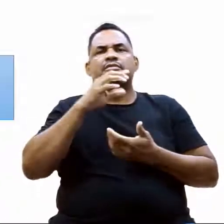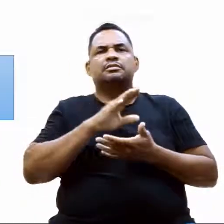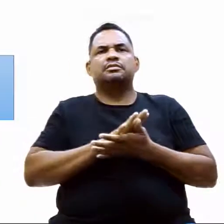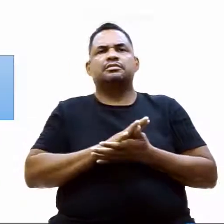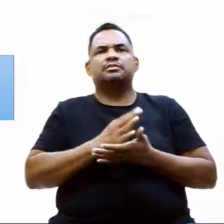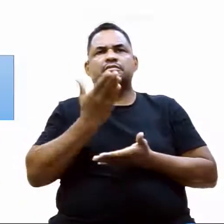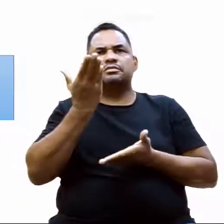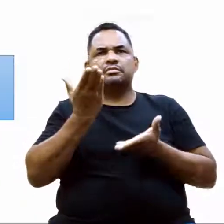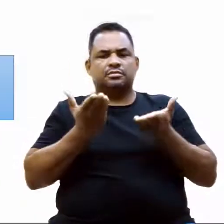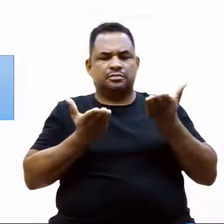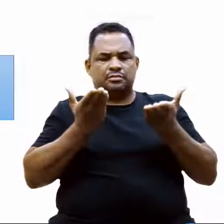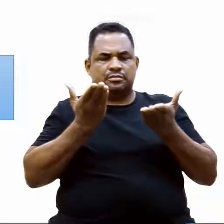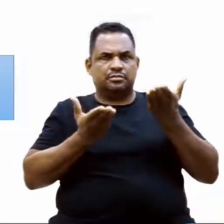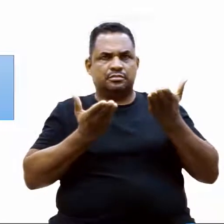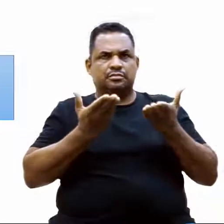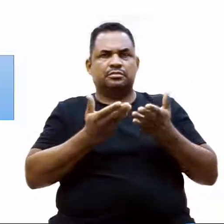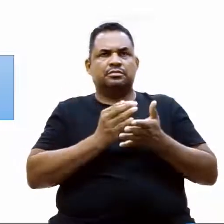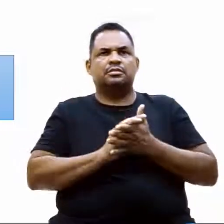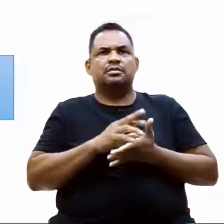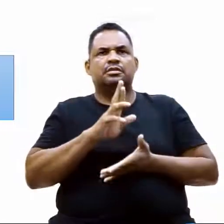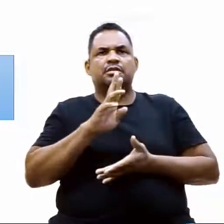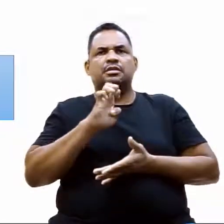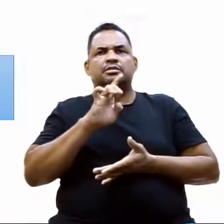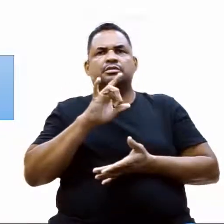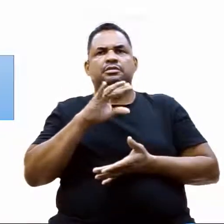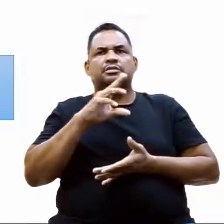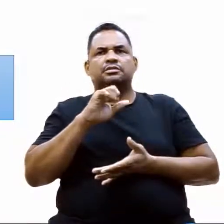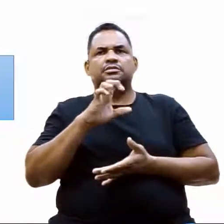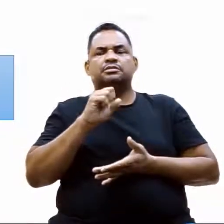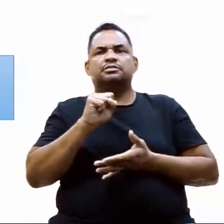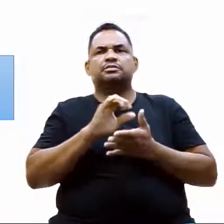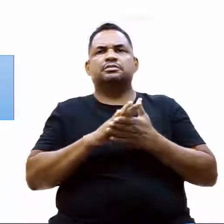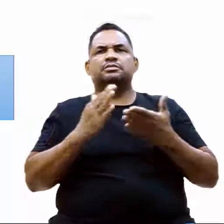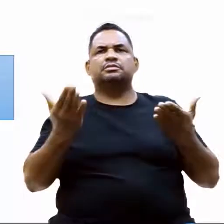na balança os reagentes, ok?